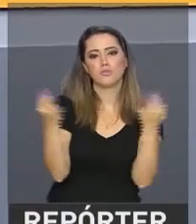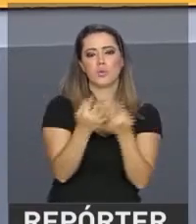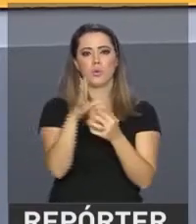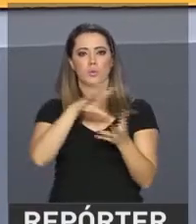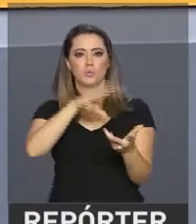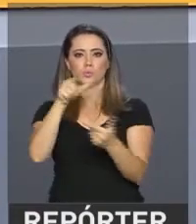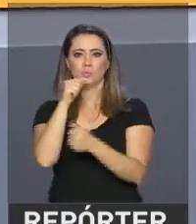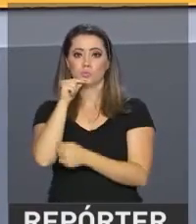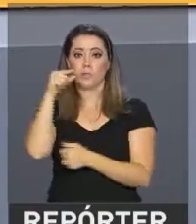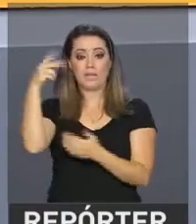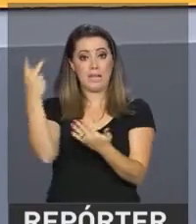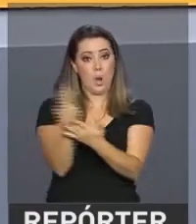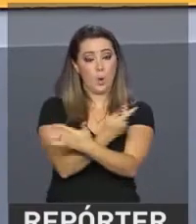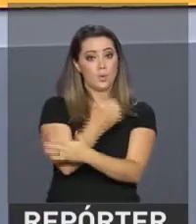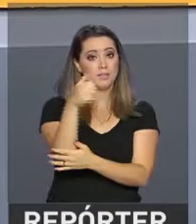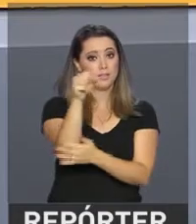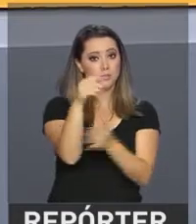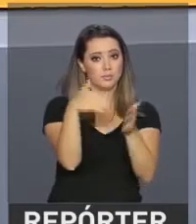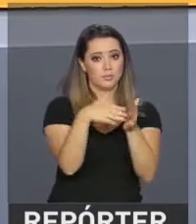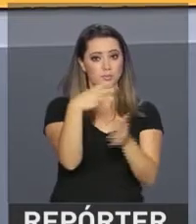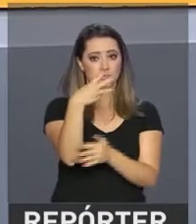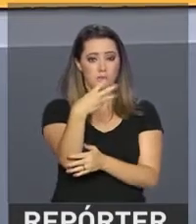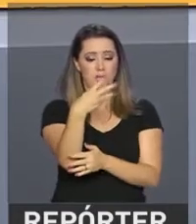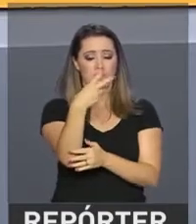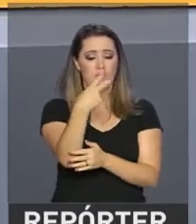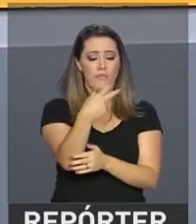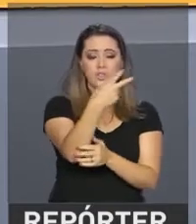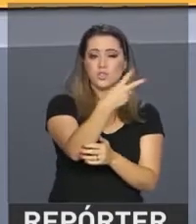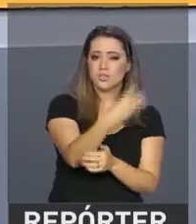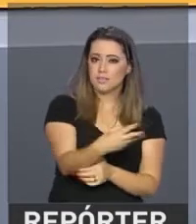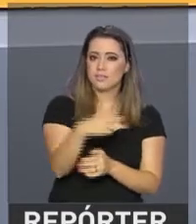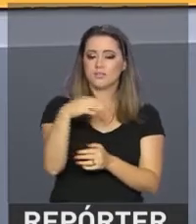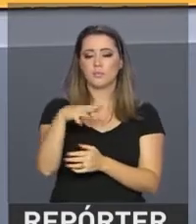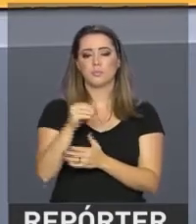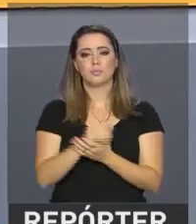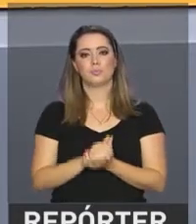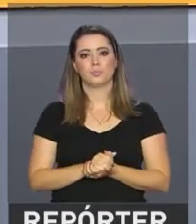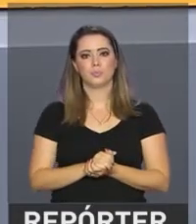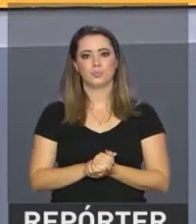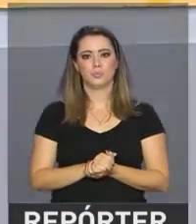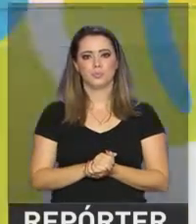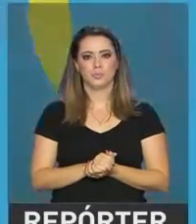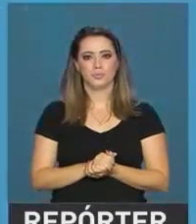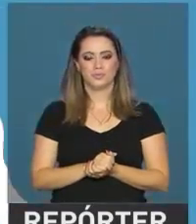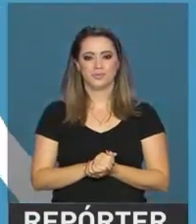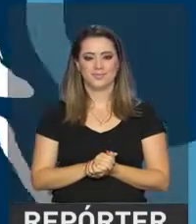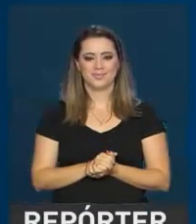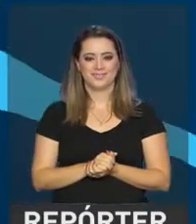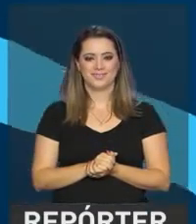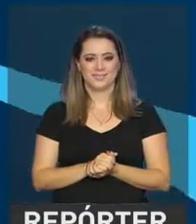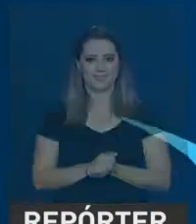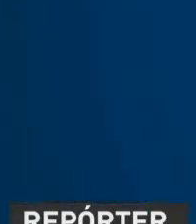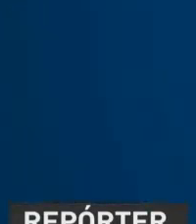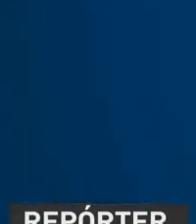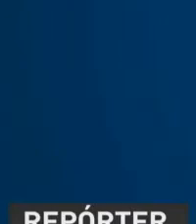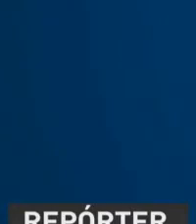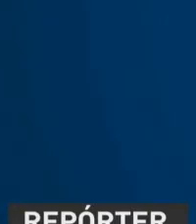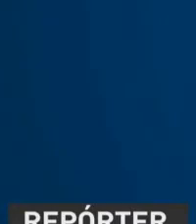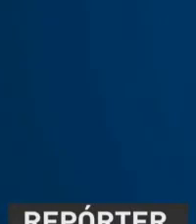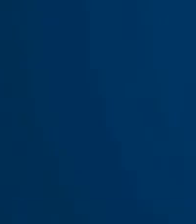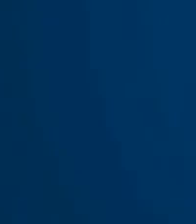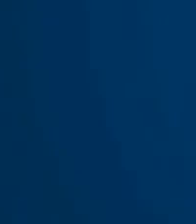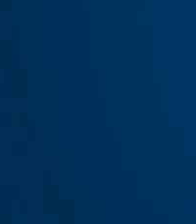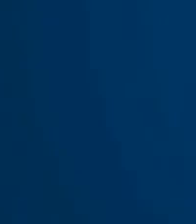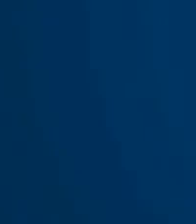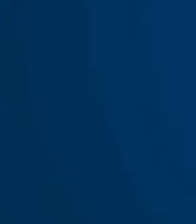da água que acontece de 18 a 23 de março em brasília nem aí 8º